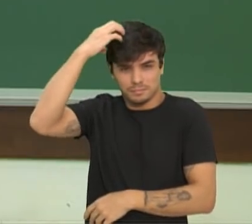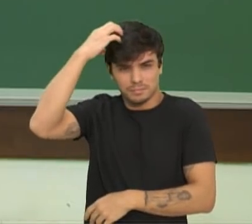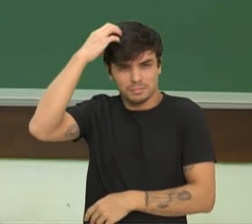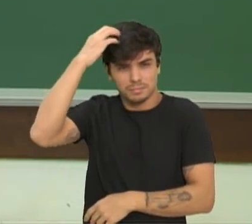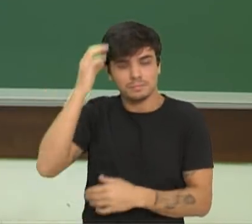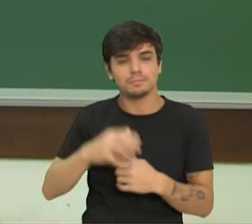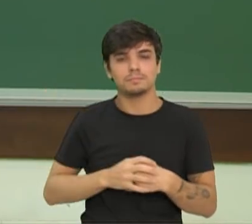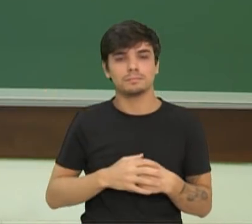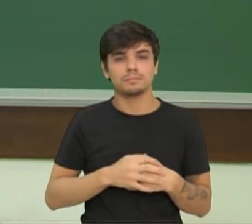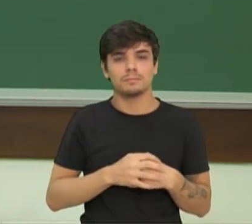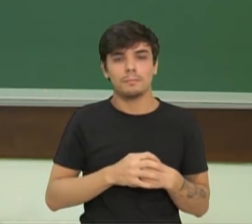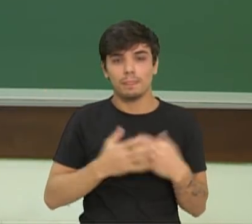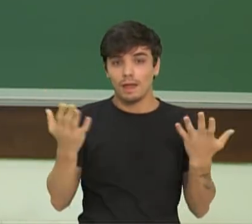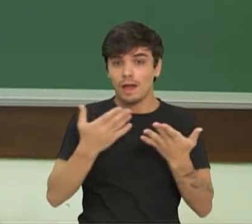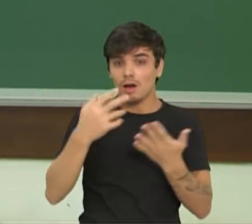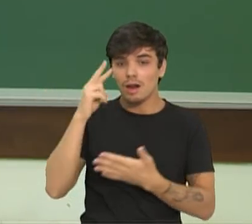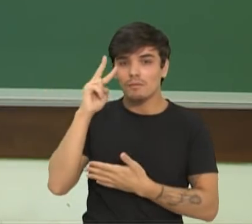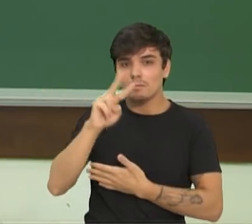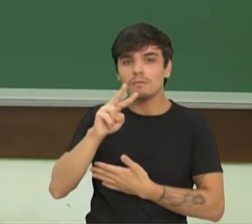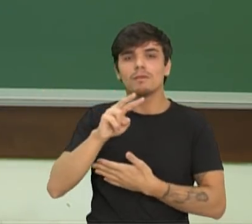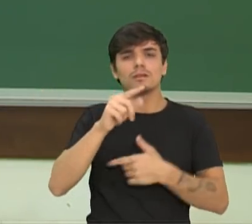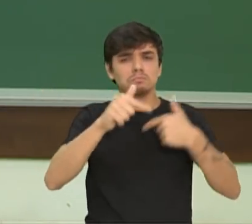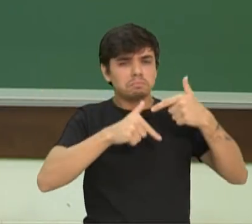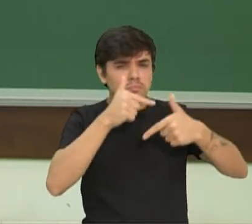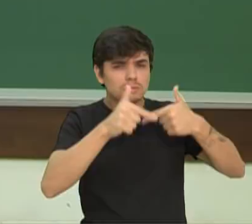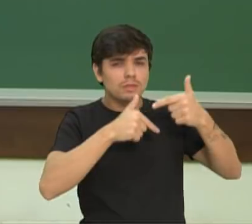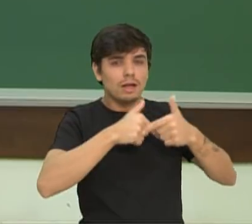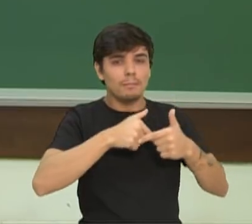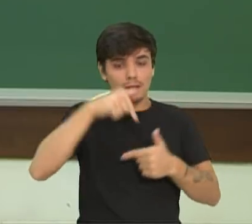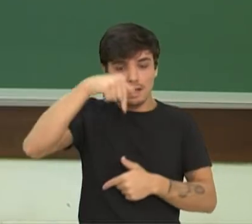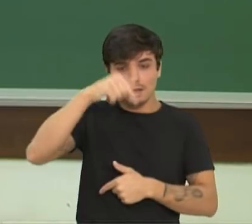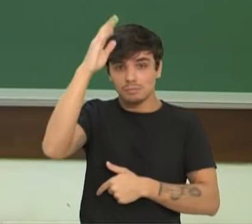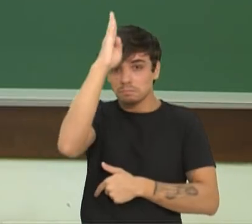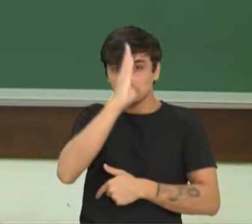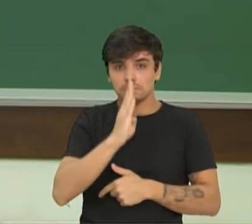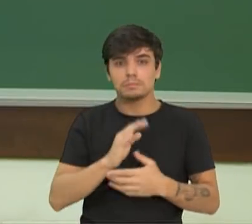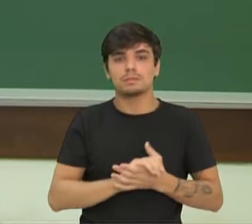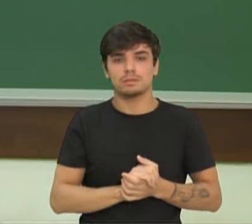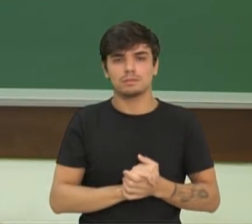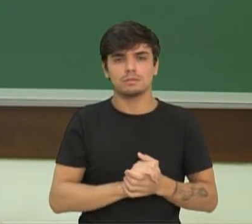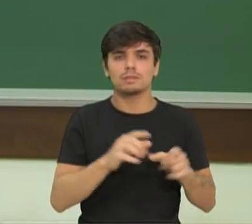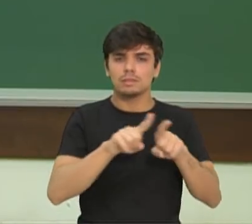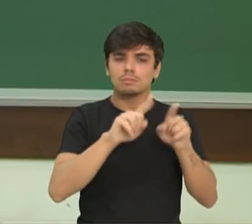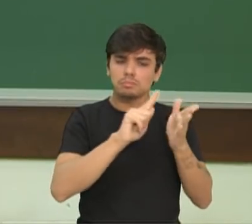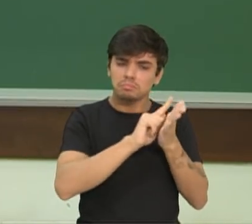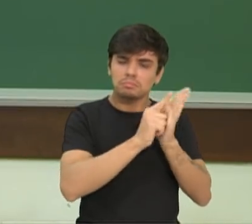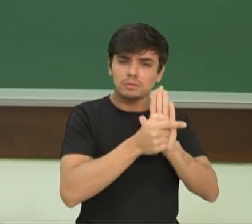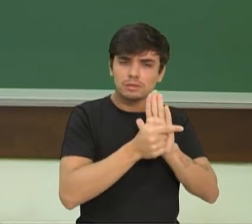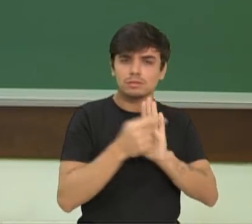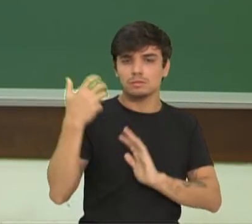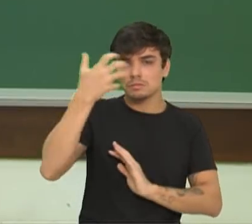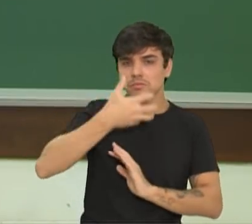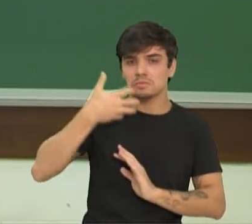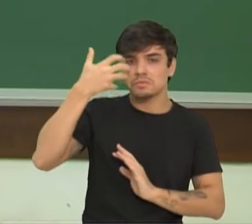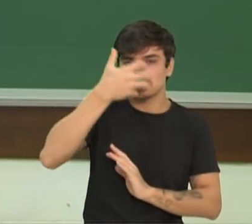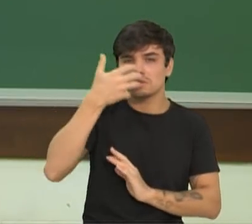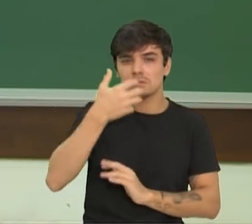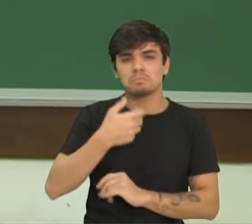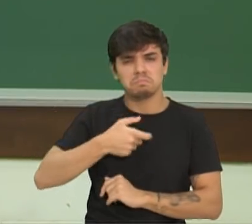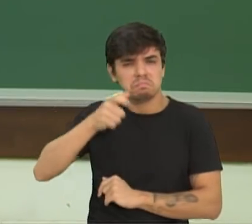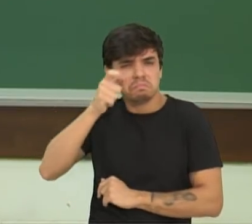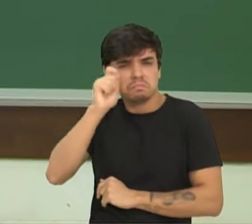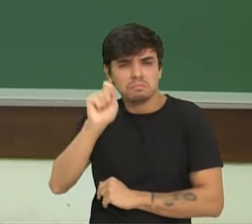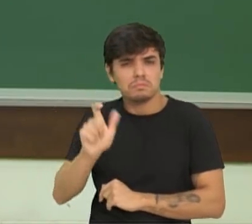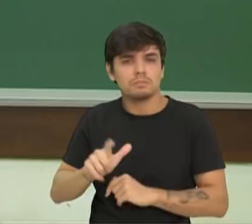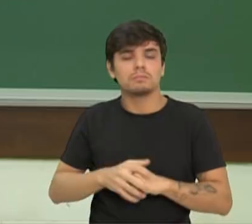uma obra nacional, também bastante interessante, também desse mesmo gênero, o gênero romance. Continuamos